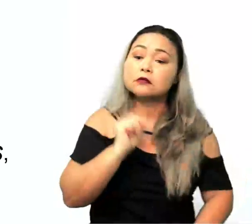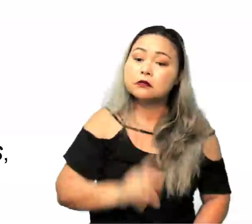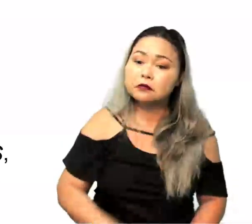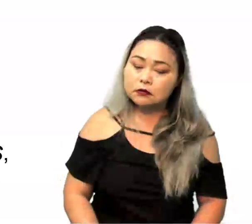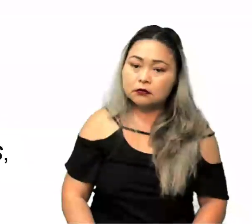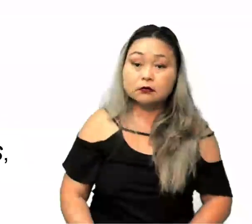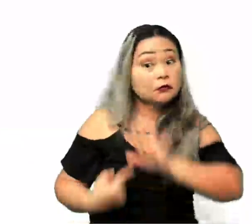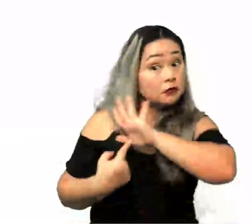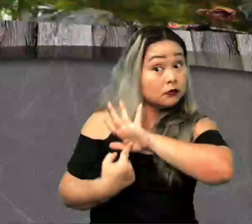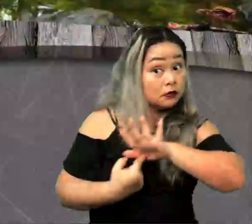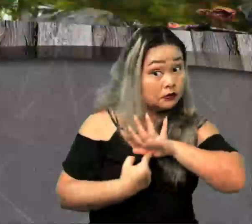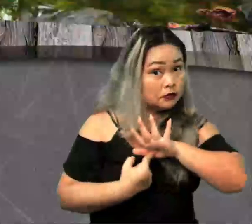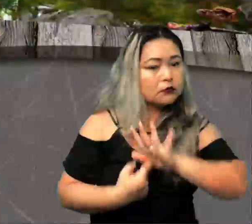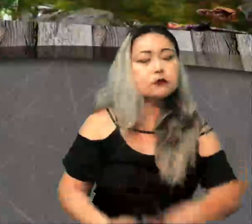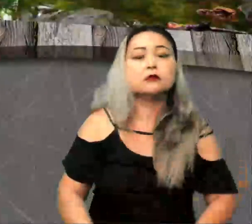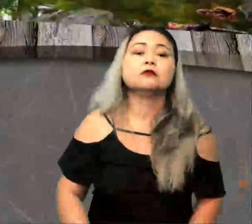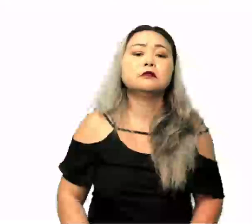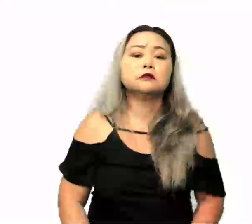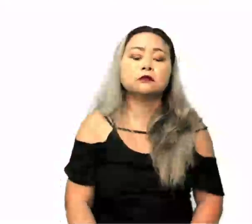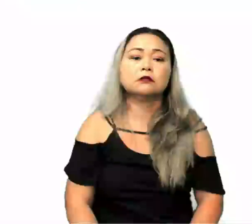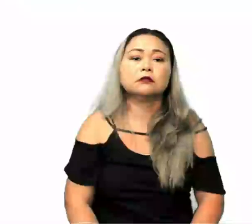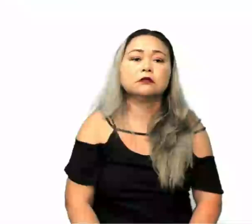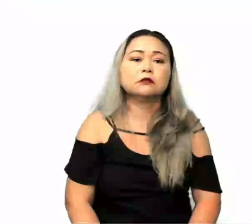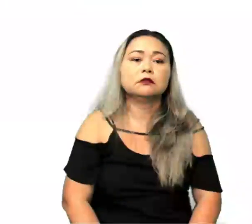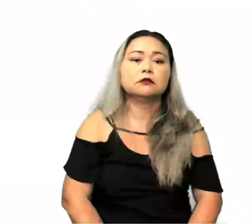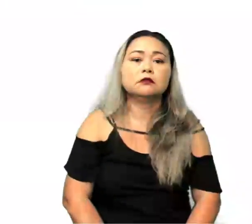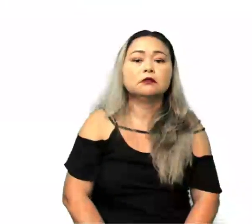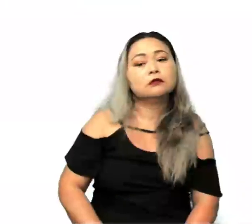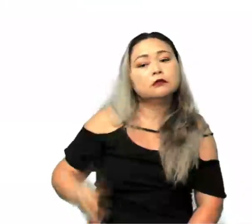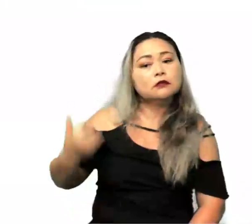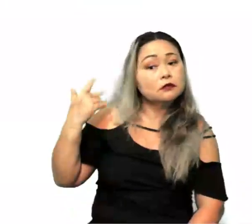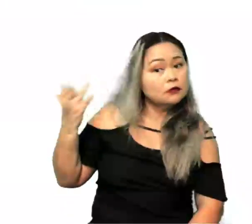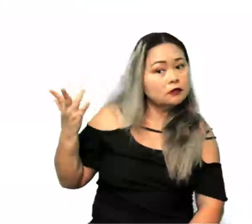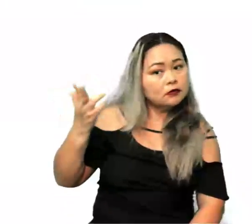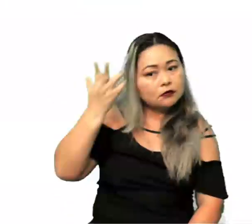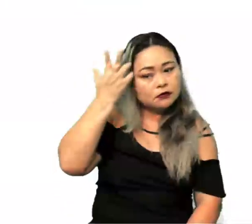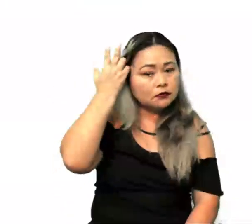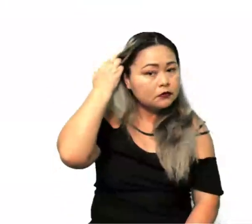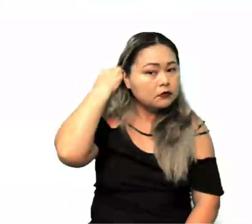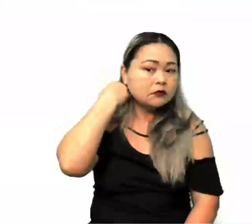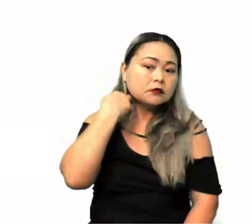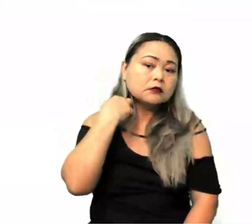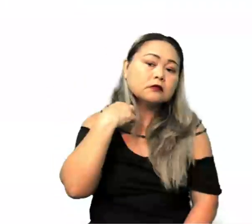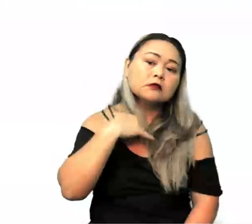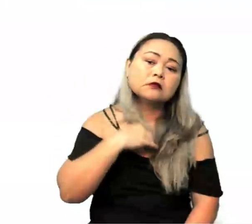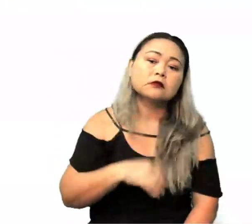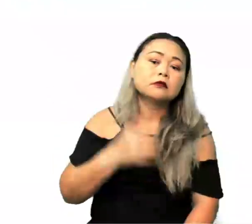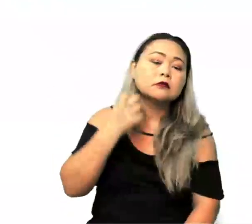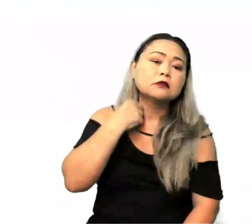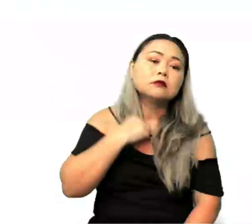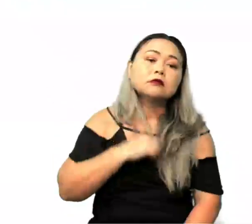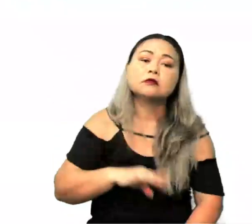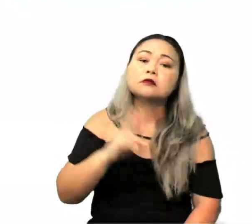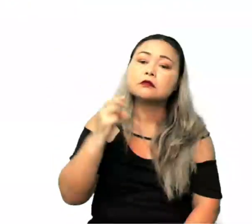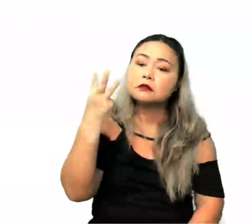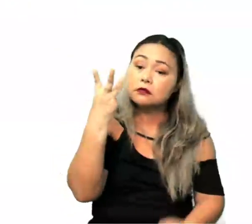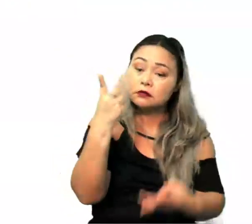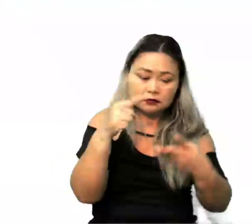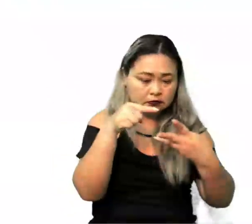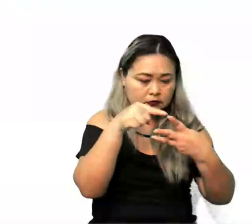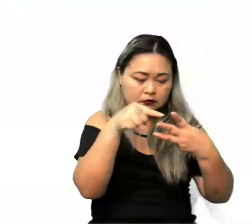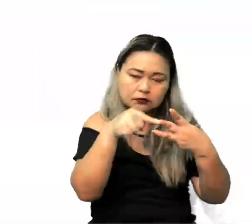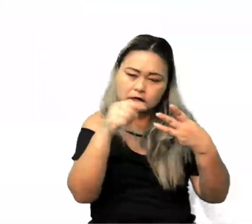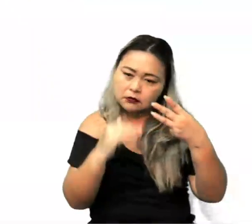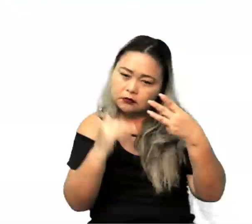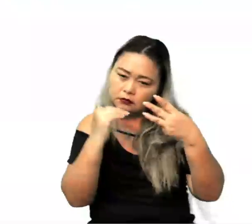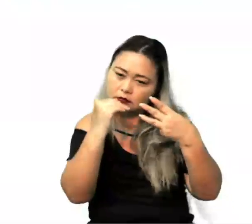nos apresenta? Vamos lá? Pode passar lá, aqui. Então, a teoria celular tem 3